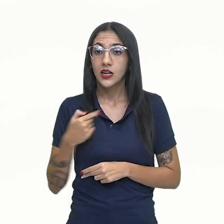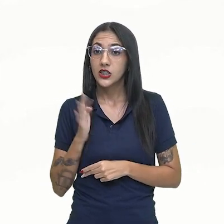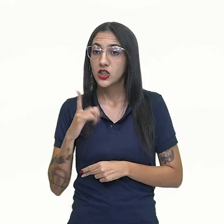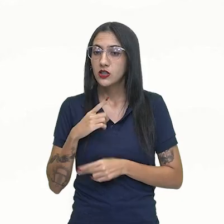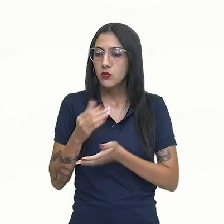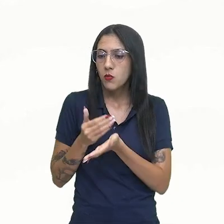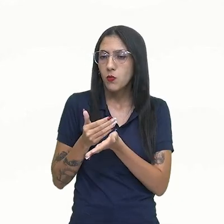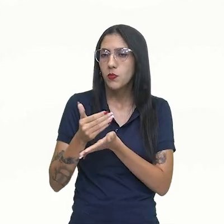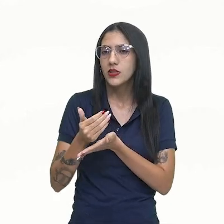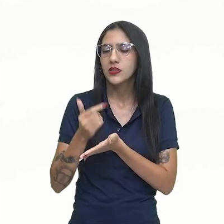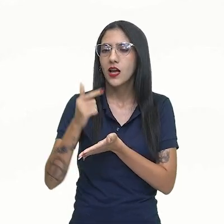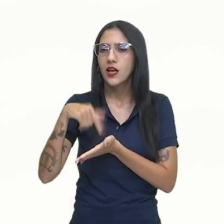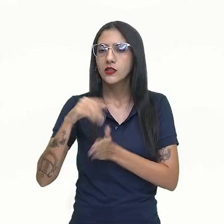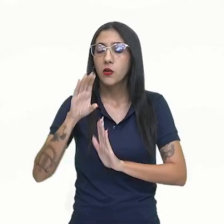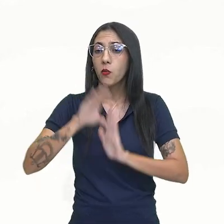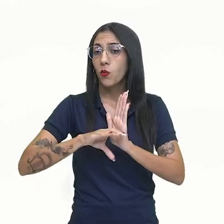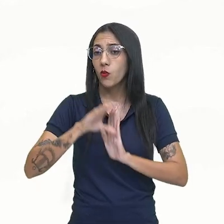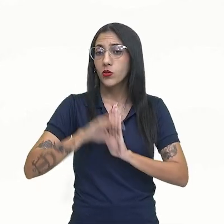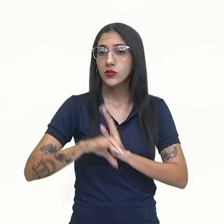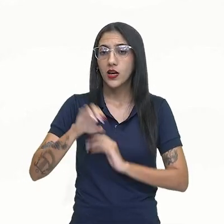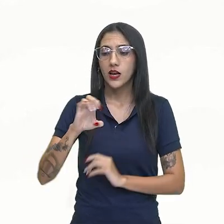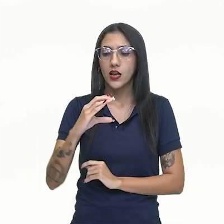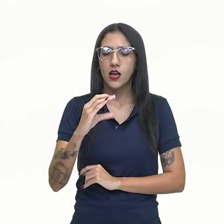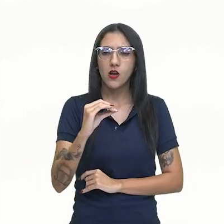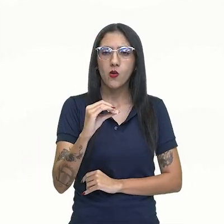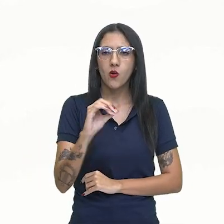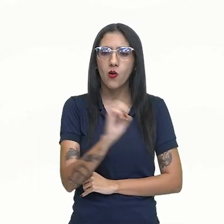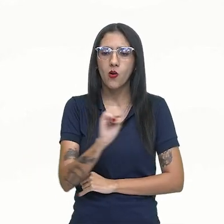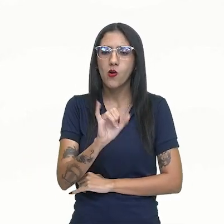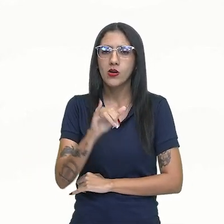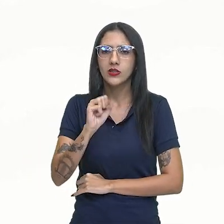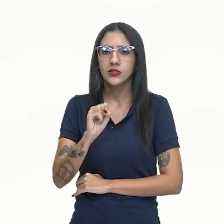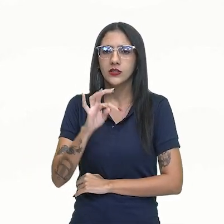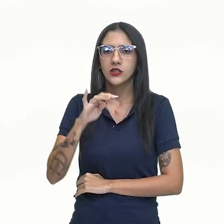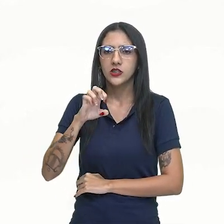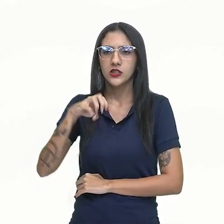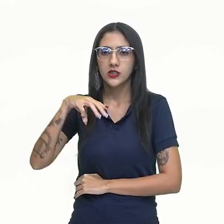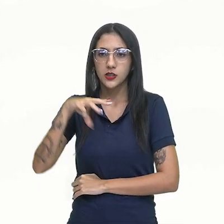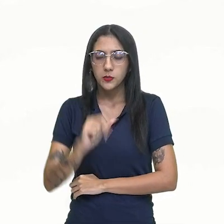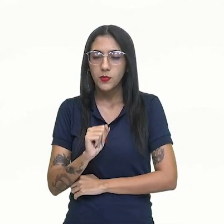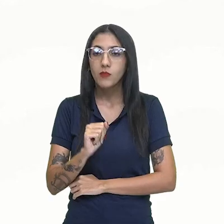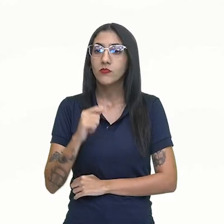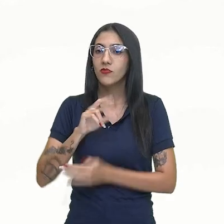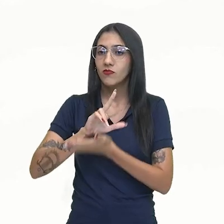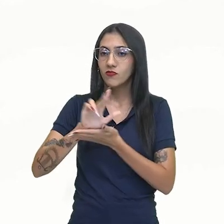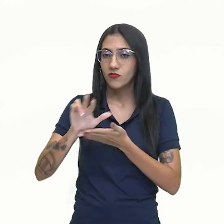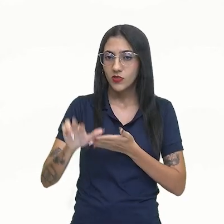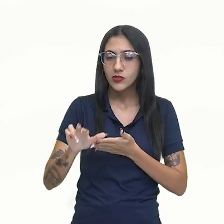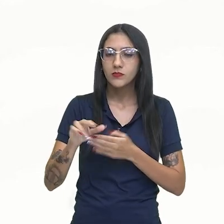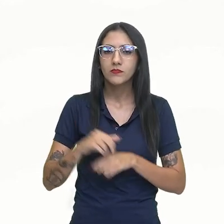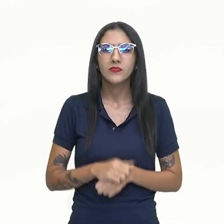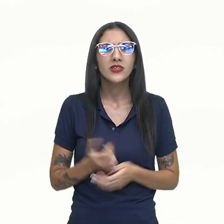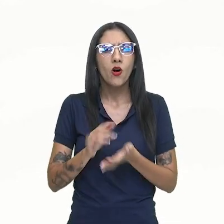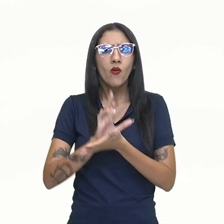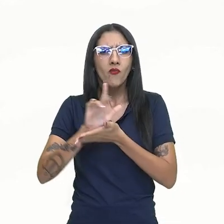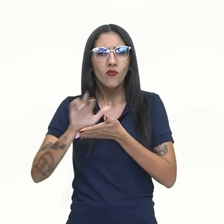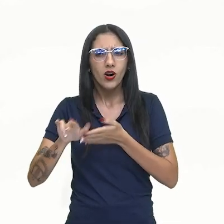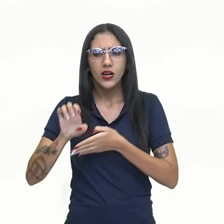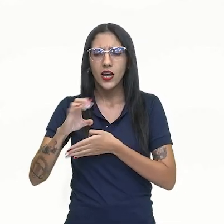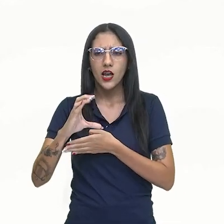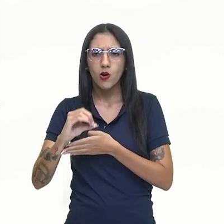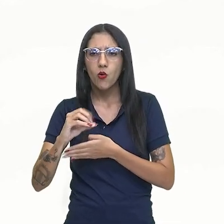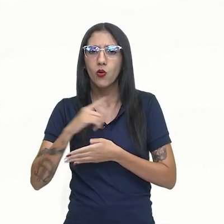do conceito de ecossistema. Então, várias comunidades formam ecossistemas, vários ecossistemas